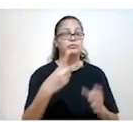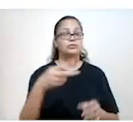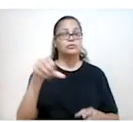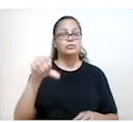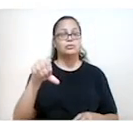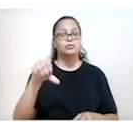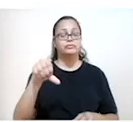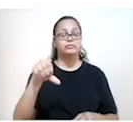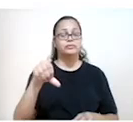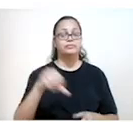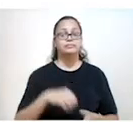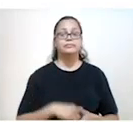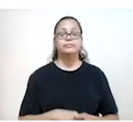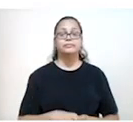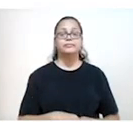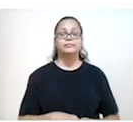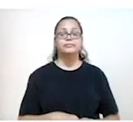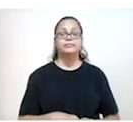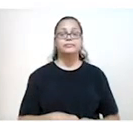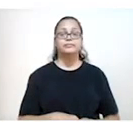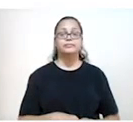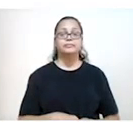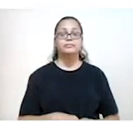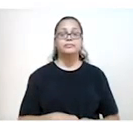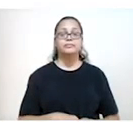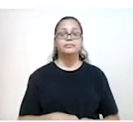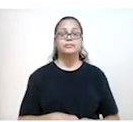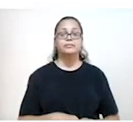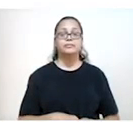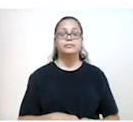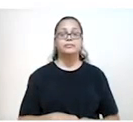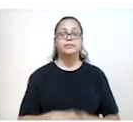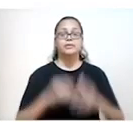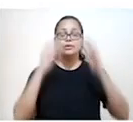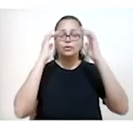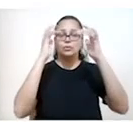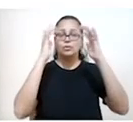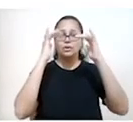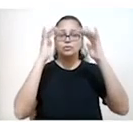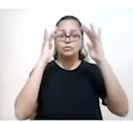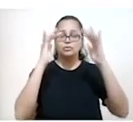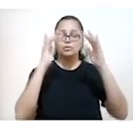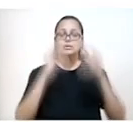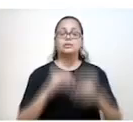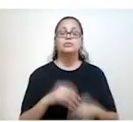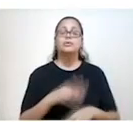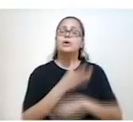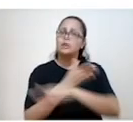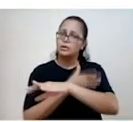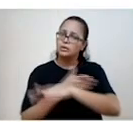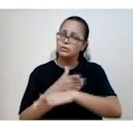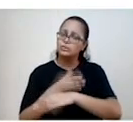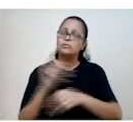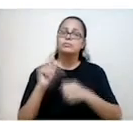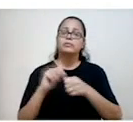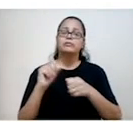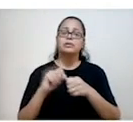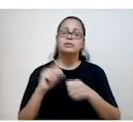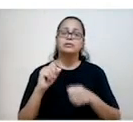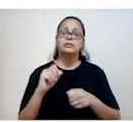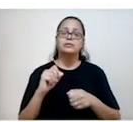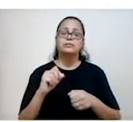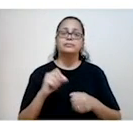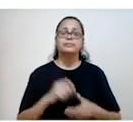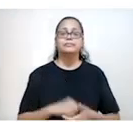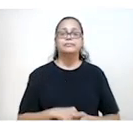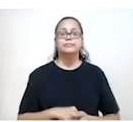29. Então aqui vai estar 29. Outro raciocínio que o aluno costuma fazer muito, em vez desse que